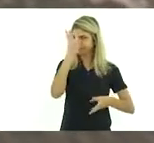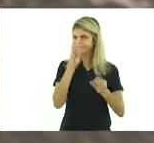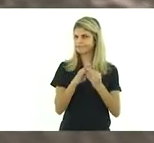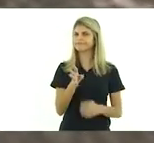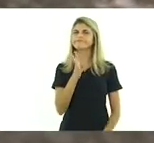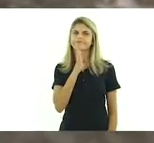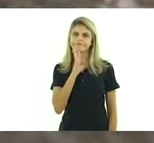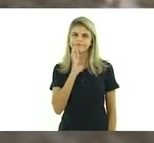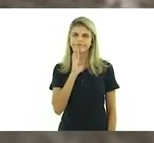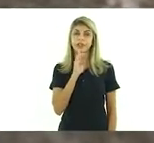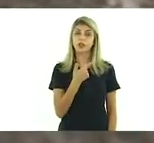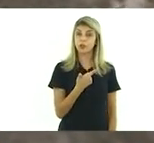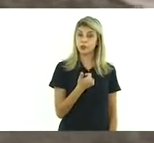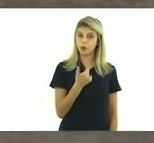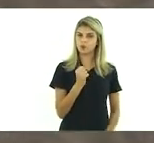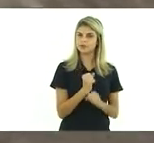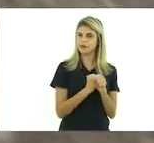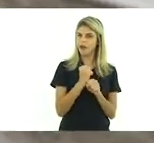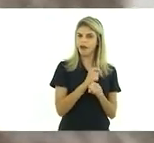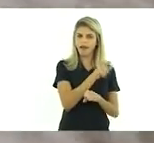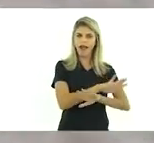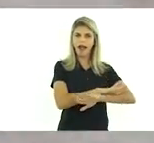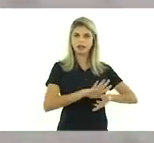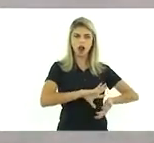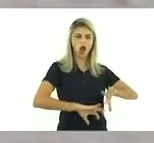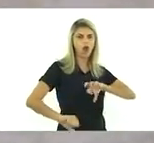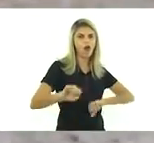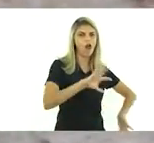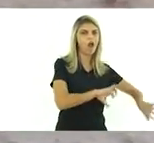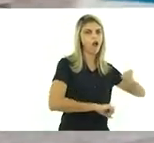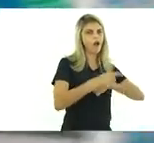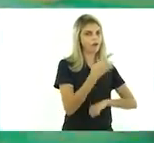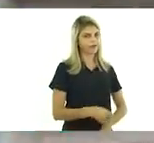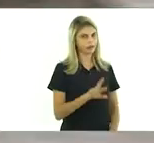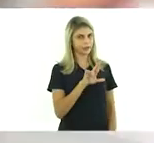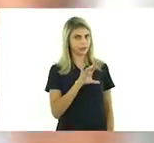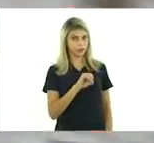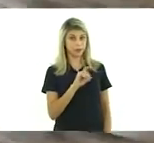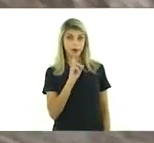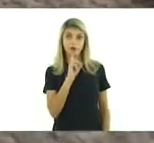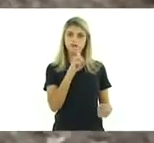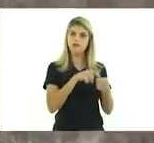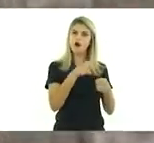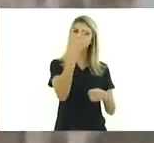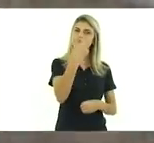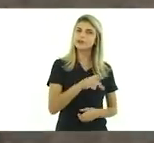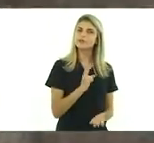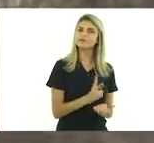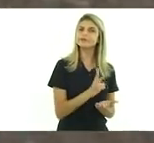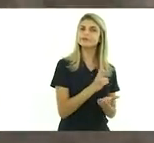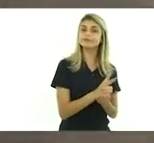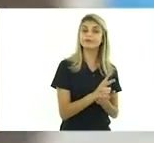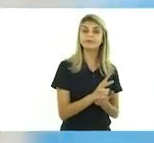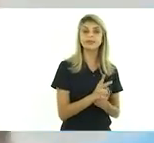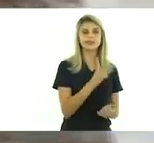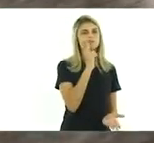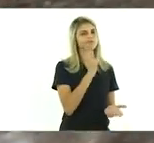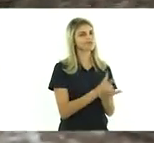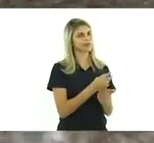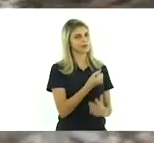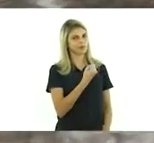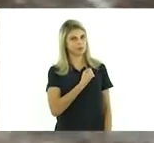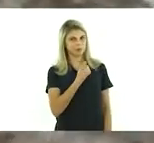conhece. Há 12 anos eles assaltam o Rio de Janeiro e querem voltar. O velho PMDB